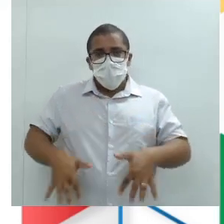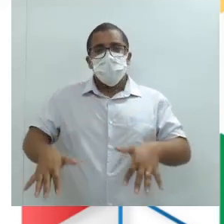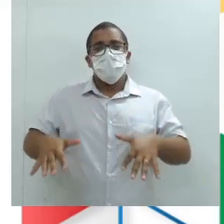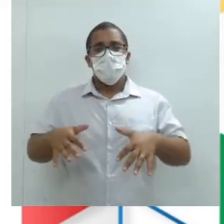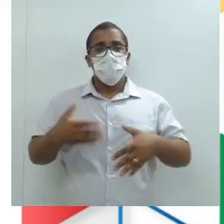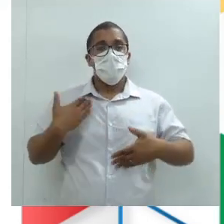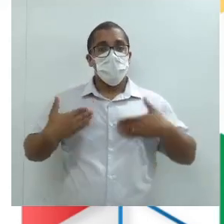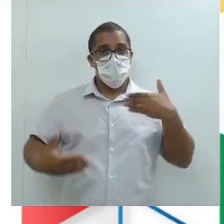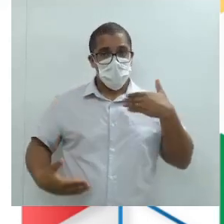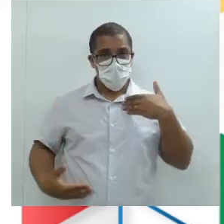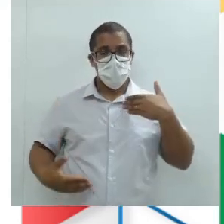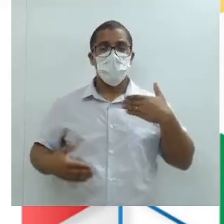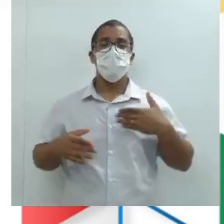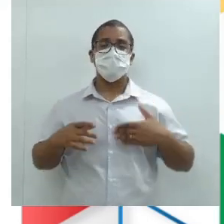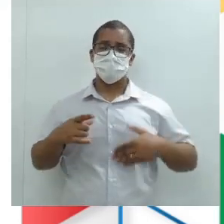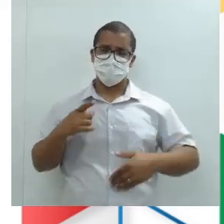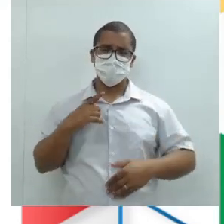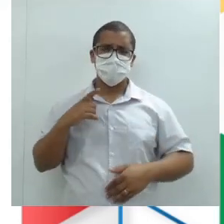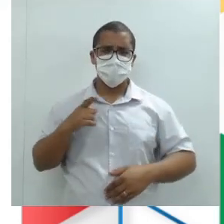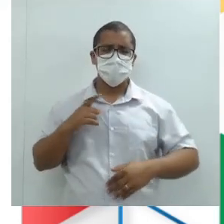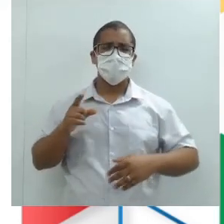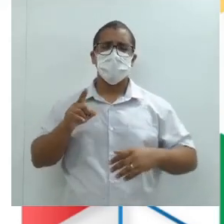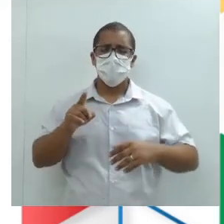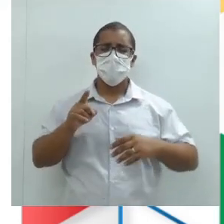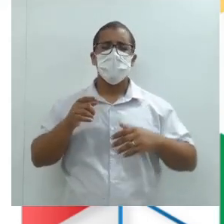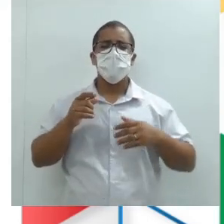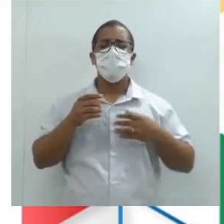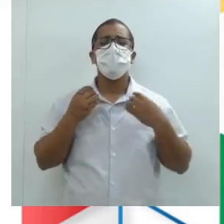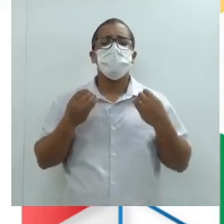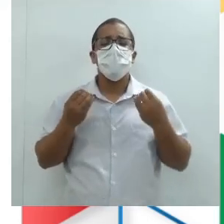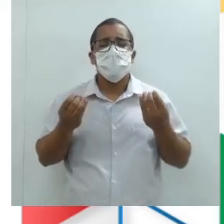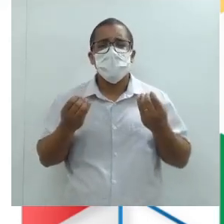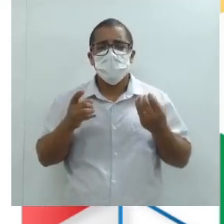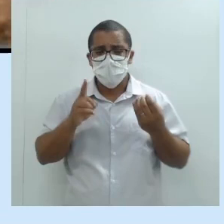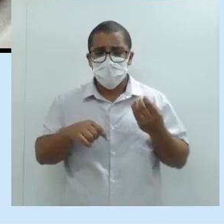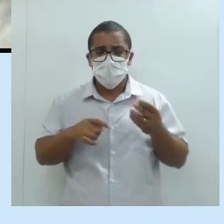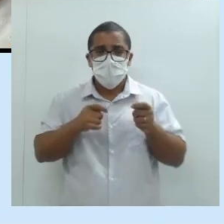os quais apresentam a função de